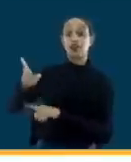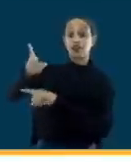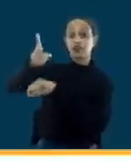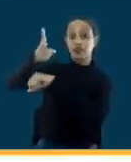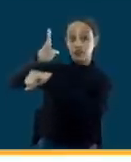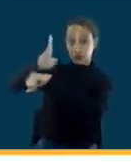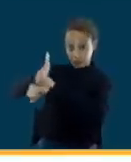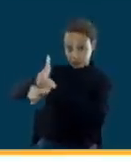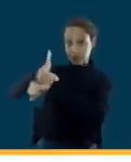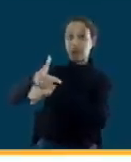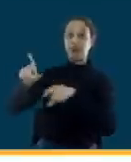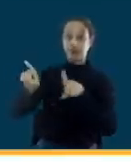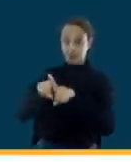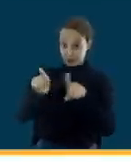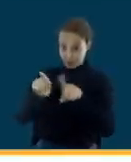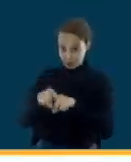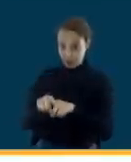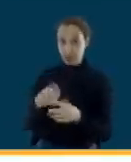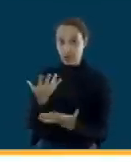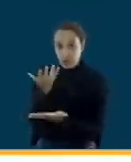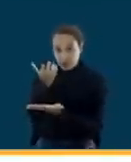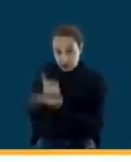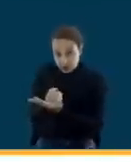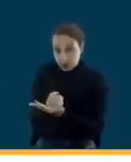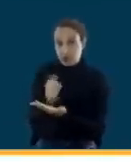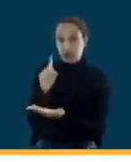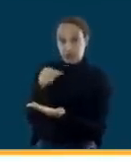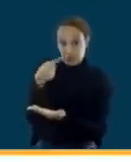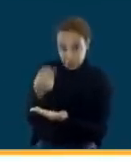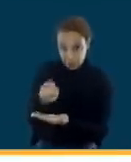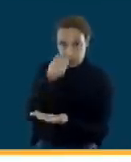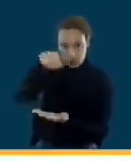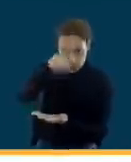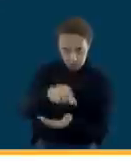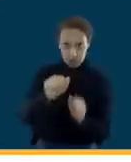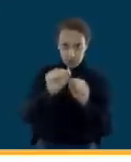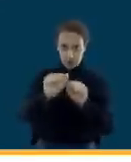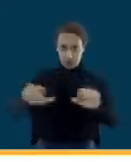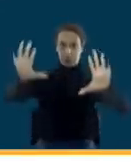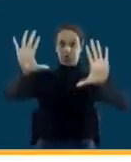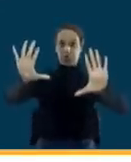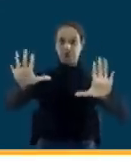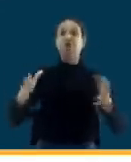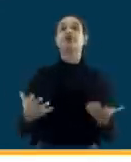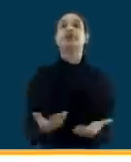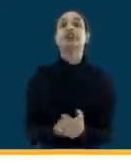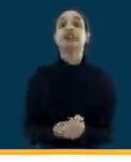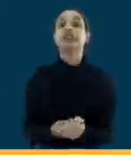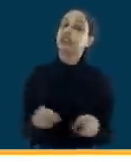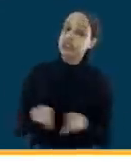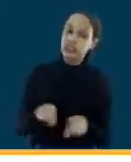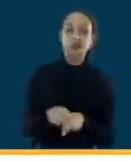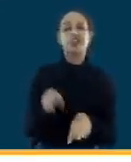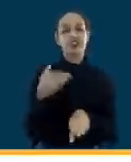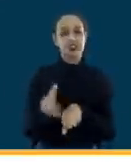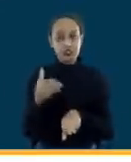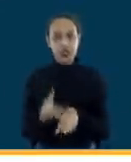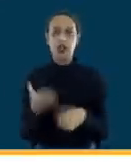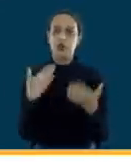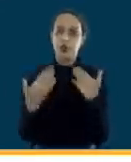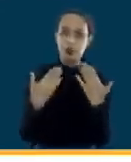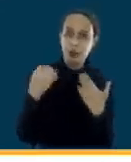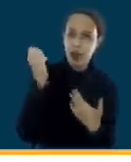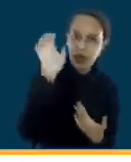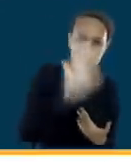conformar também num registro que será depois disponibilizado publicamente. Isso além das outras atividades, dos diálogos nacionais,